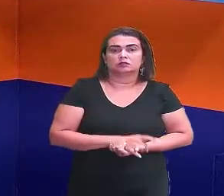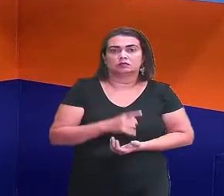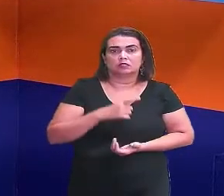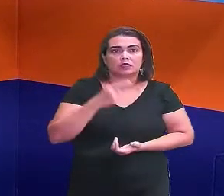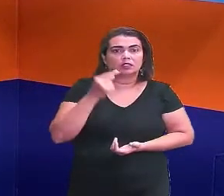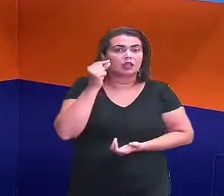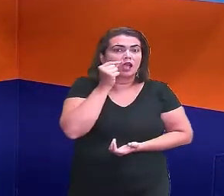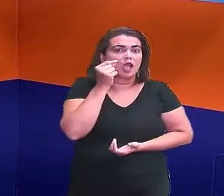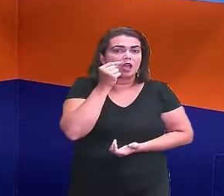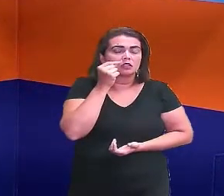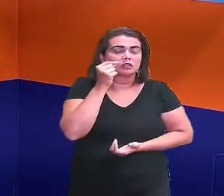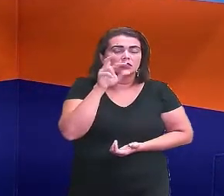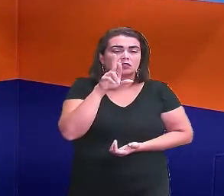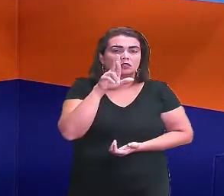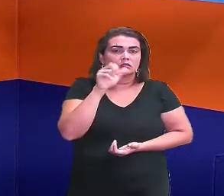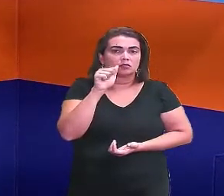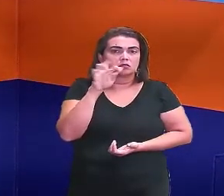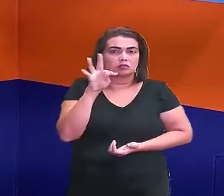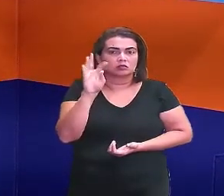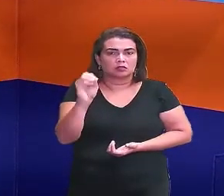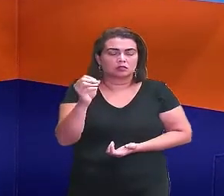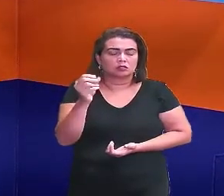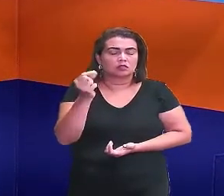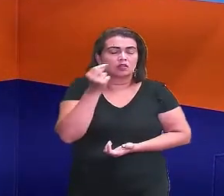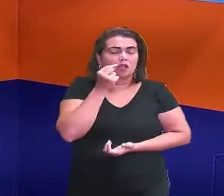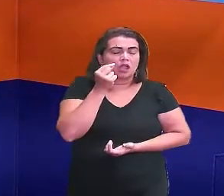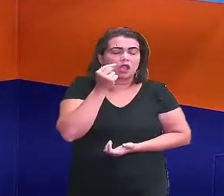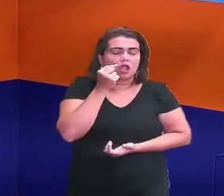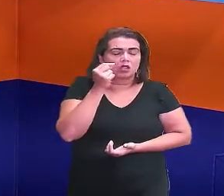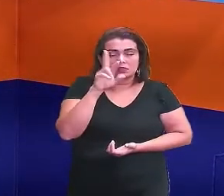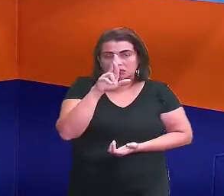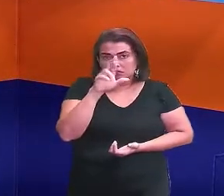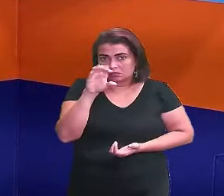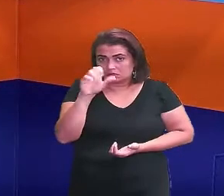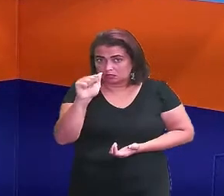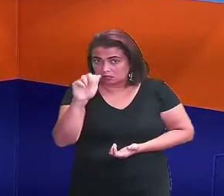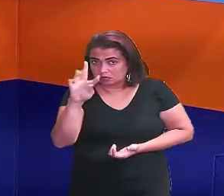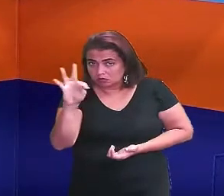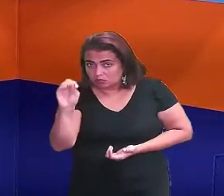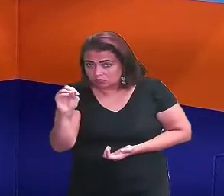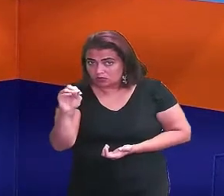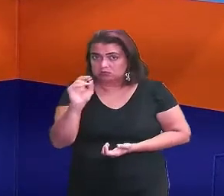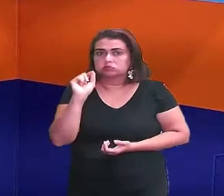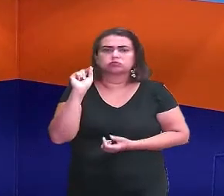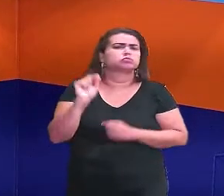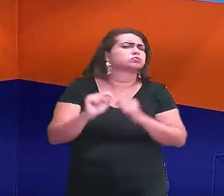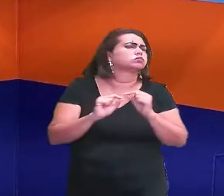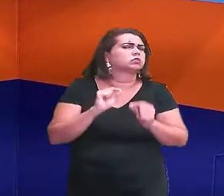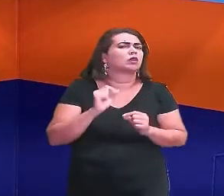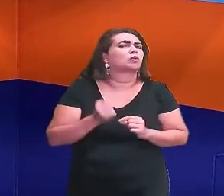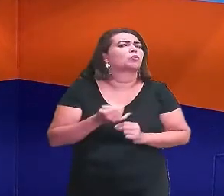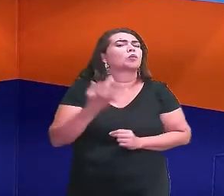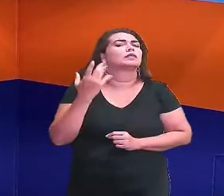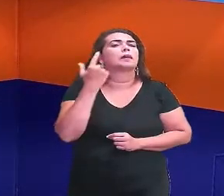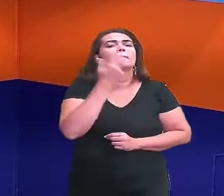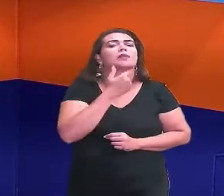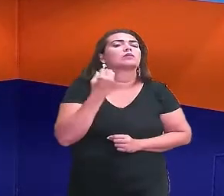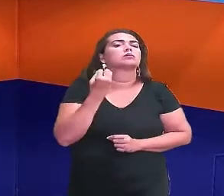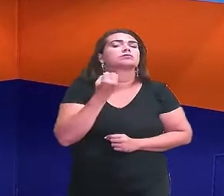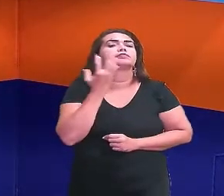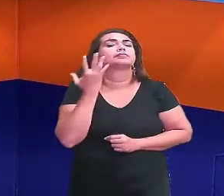o rato. Então, rato, olha, rato. Quantas vezes eu abri a